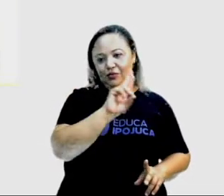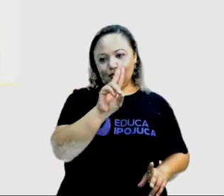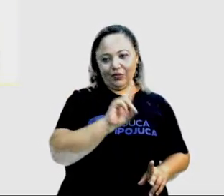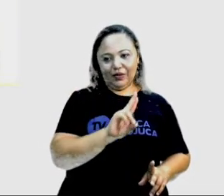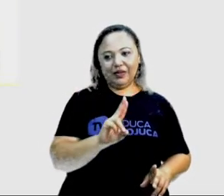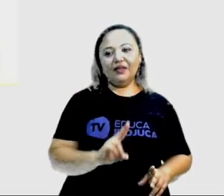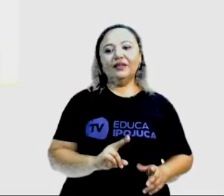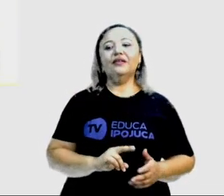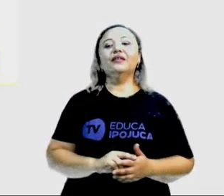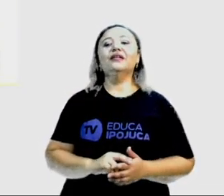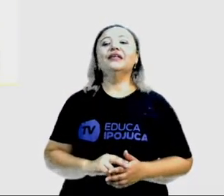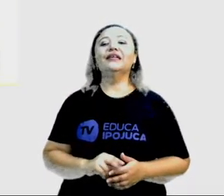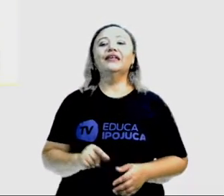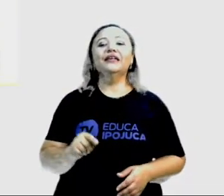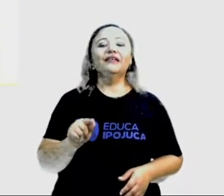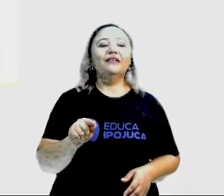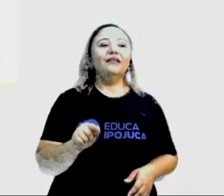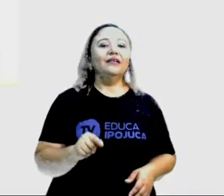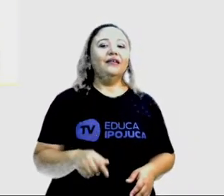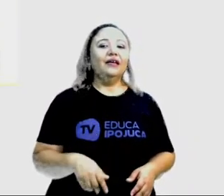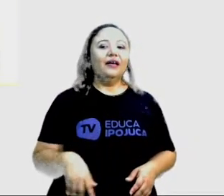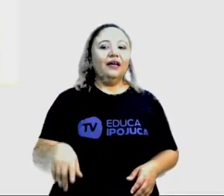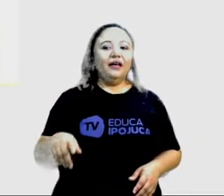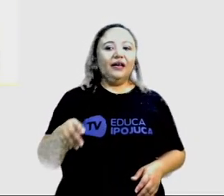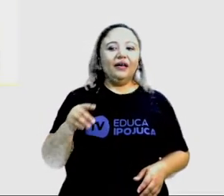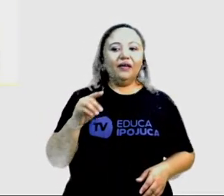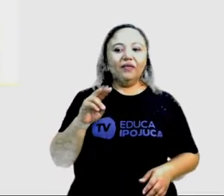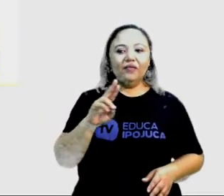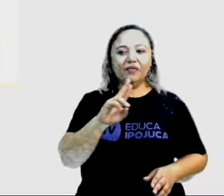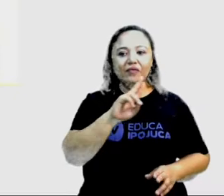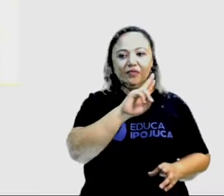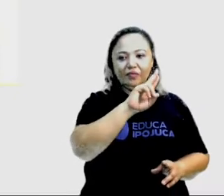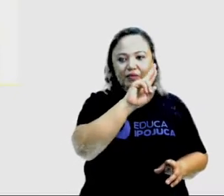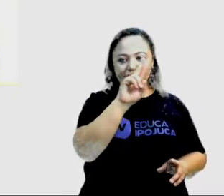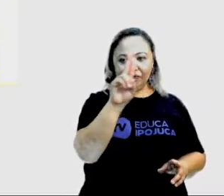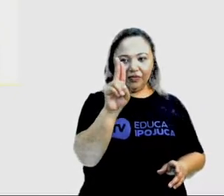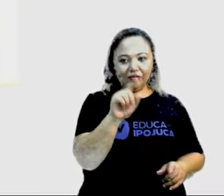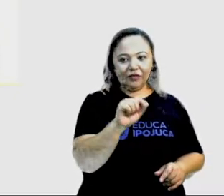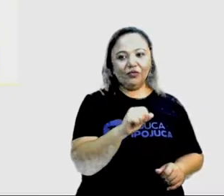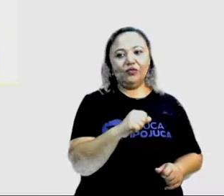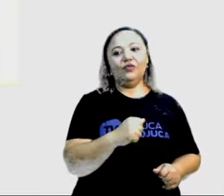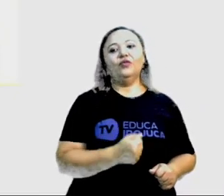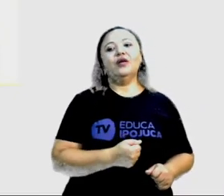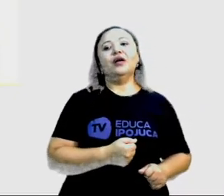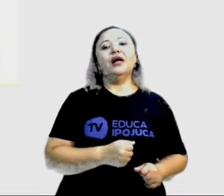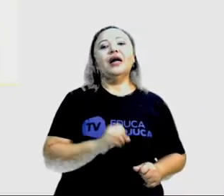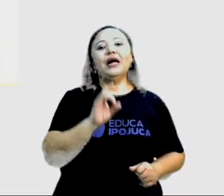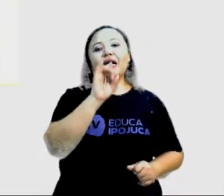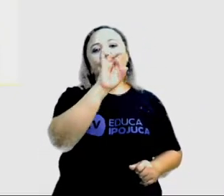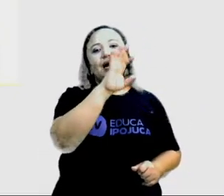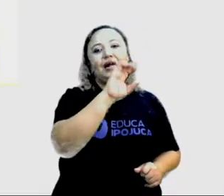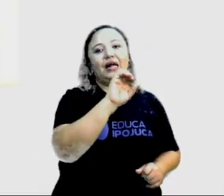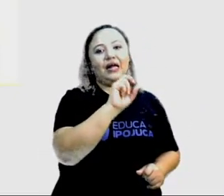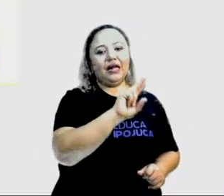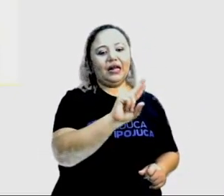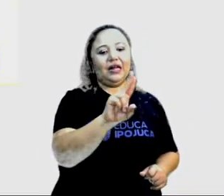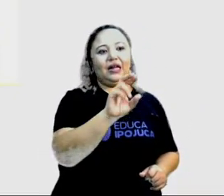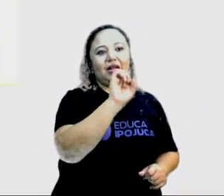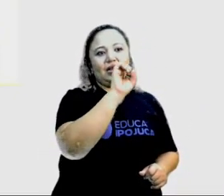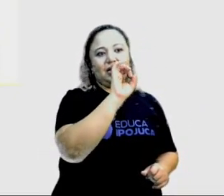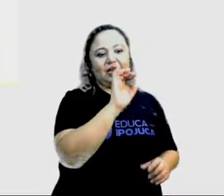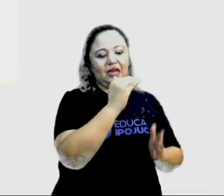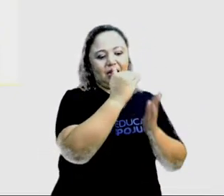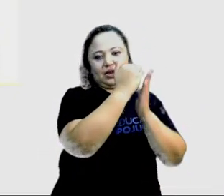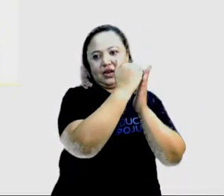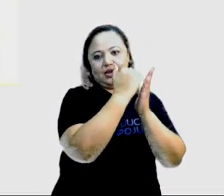vão ser diferentes. Então, vamos lá. Os termos são os nomes dados a cada parte que compõe